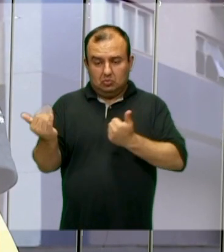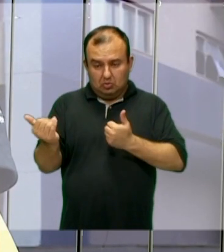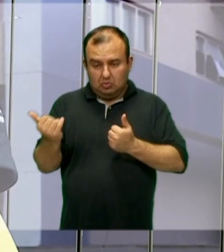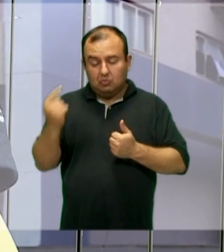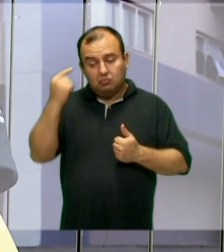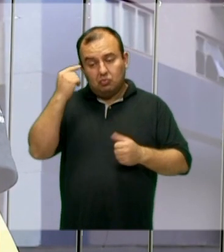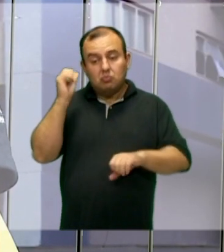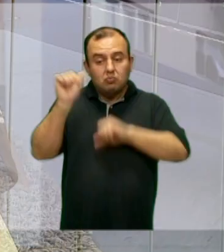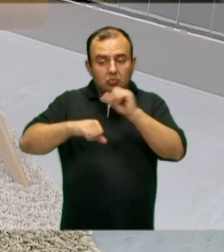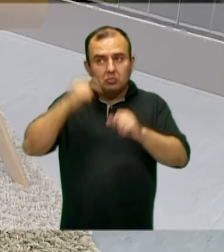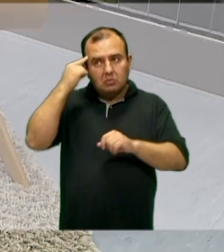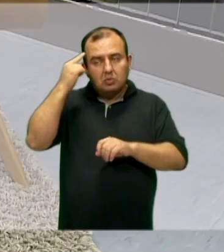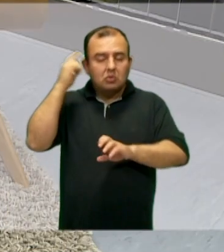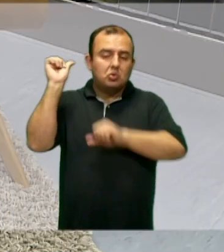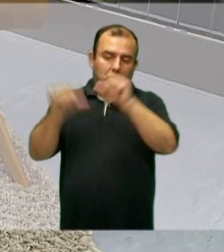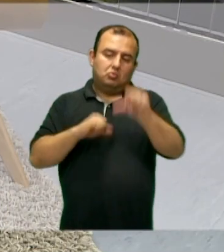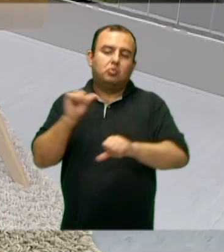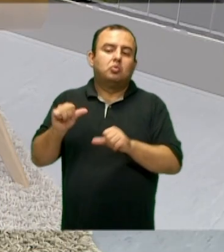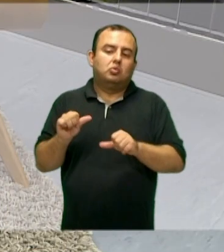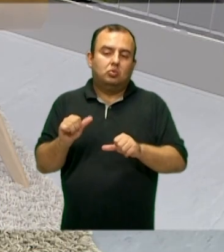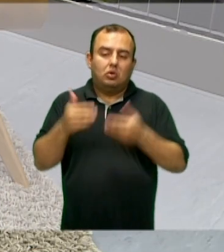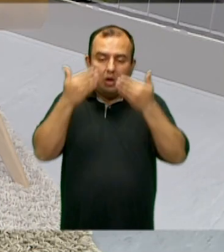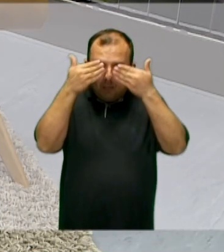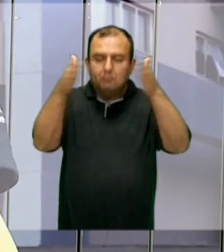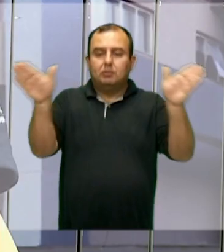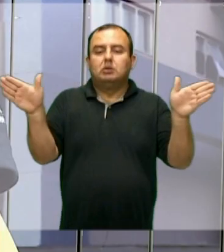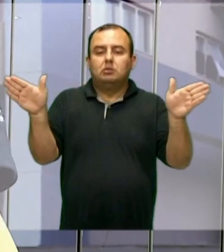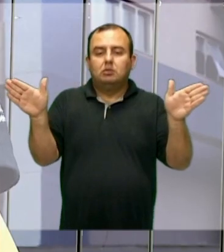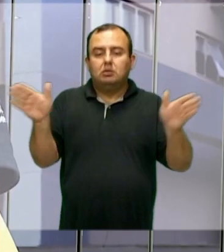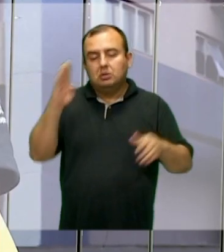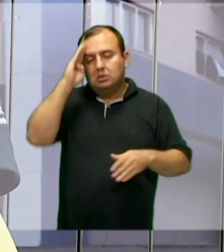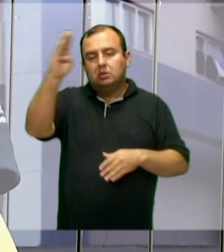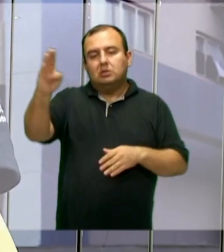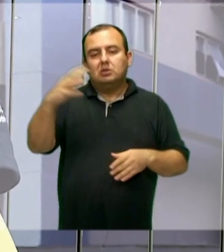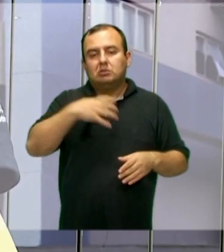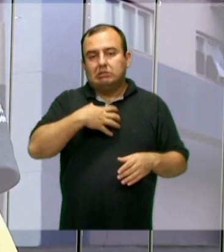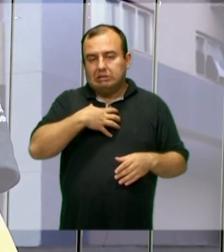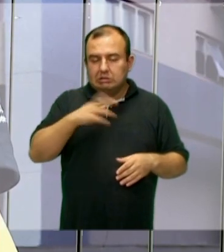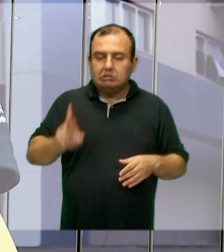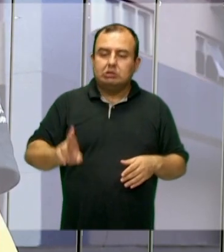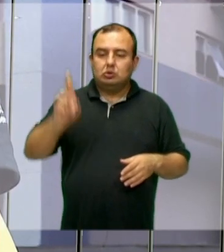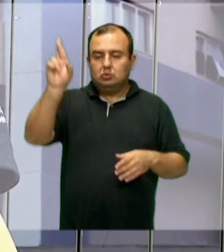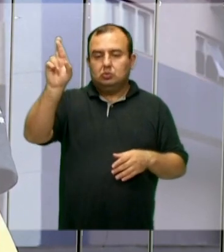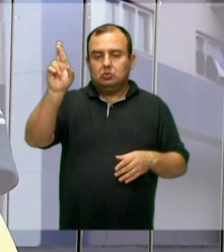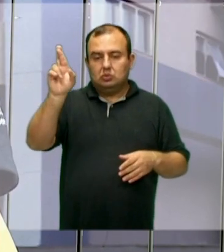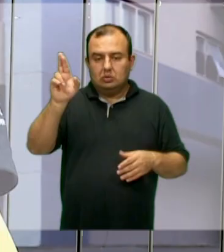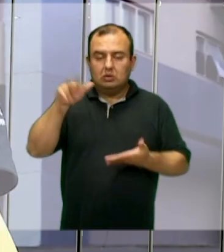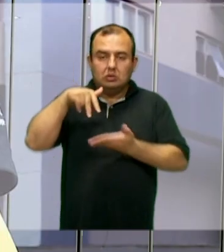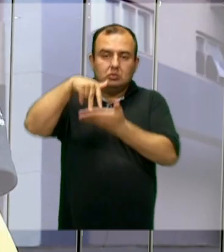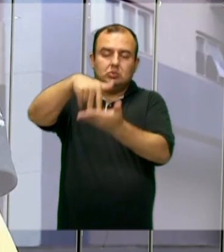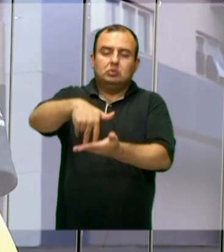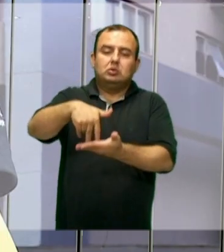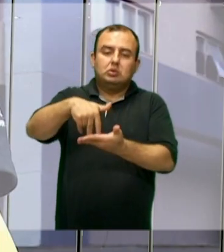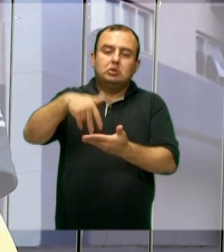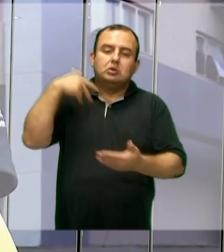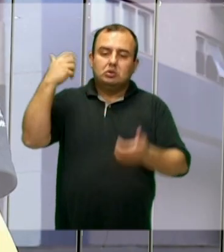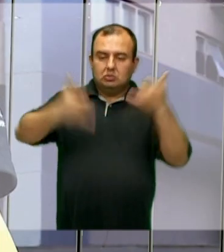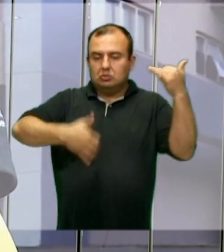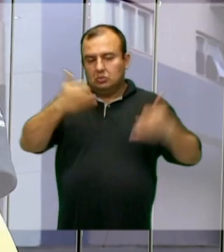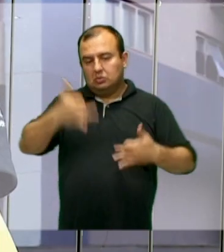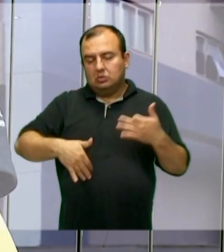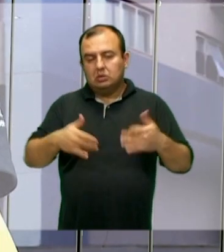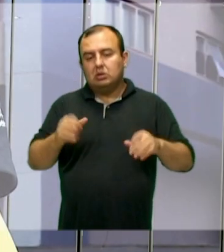né? Então, e algo que ela ajuda é principalmente o senso de liderança. Sim. Tá lá na frente, nas sessões ordinárias,